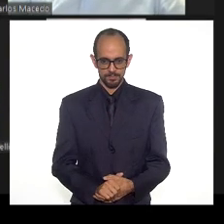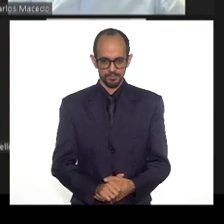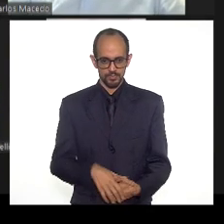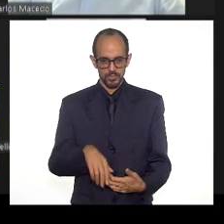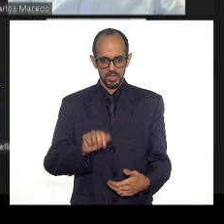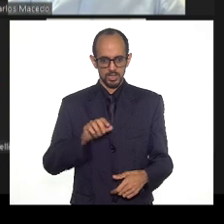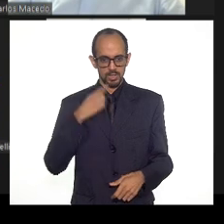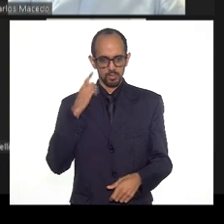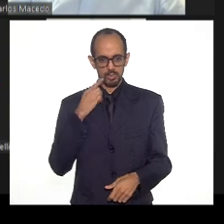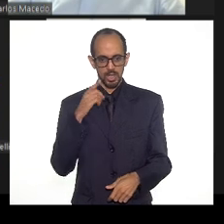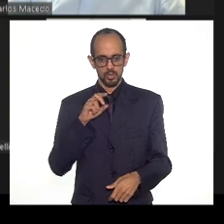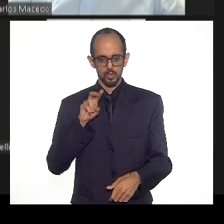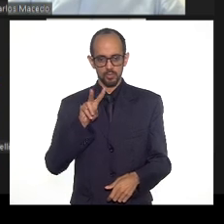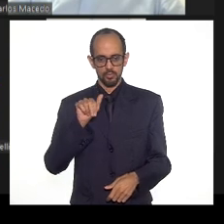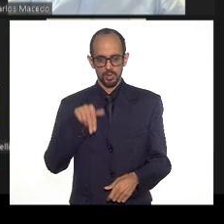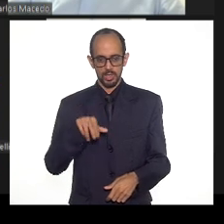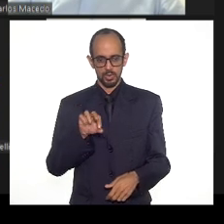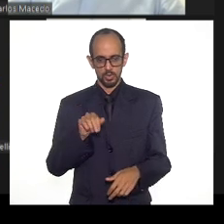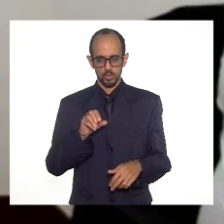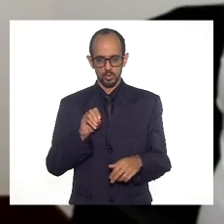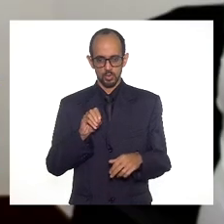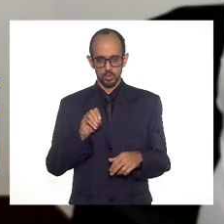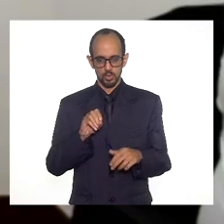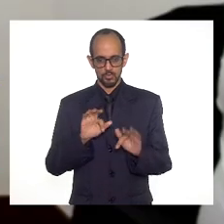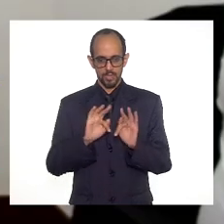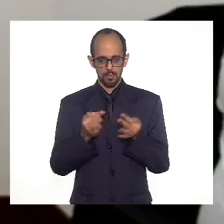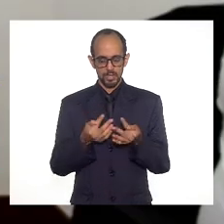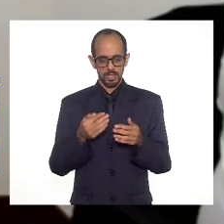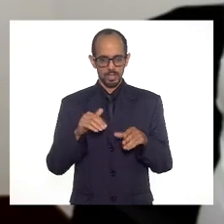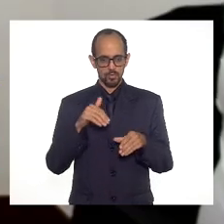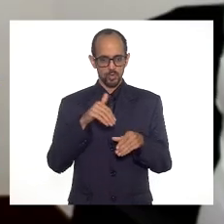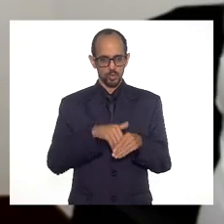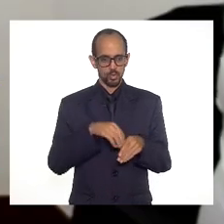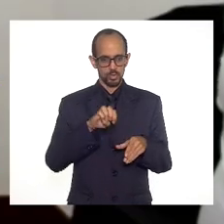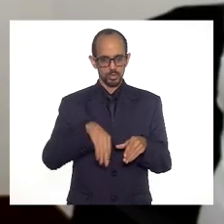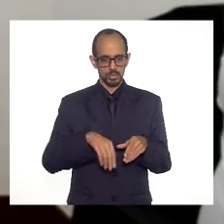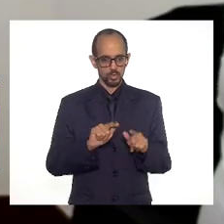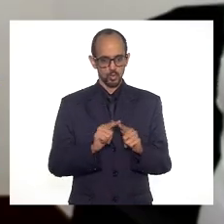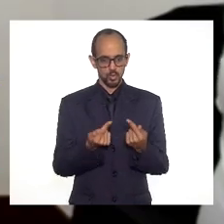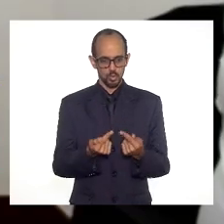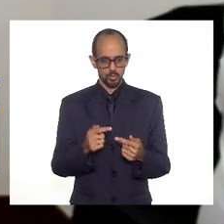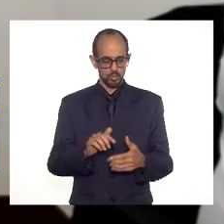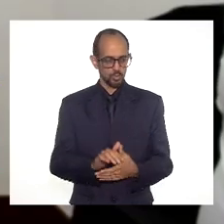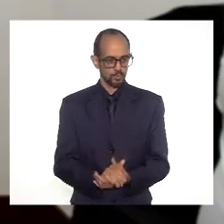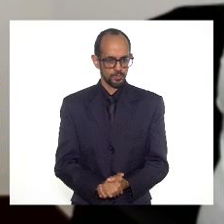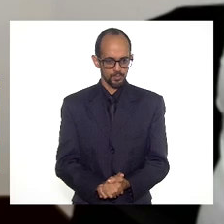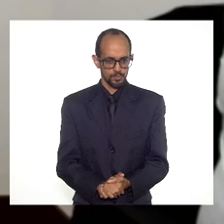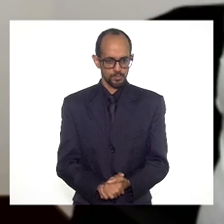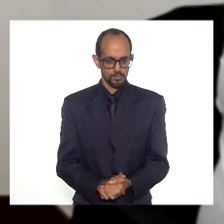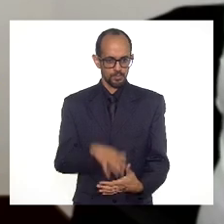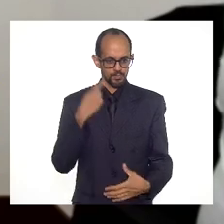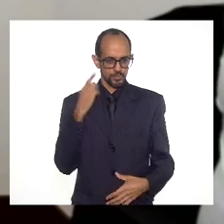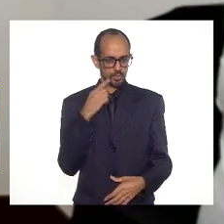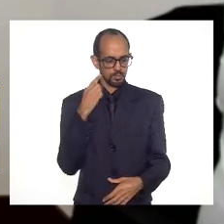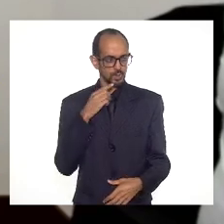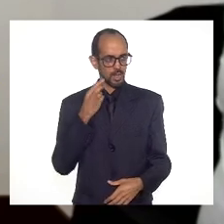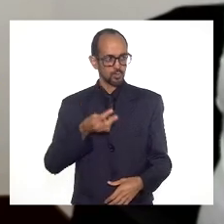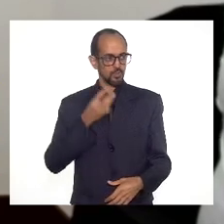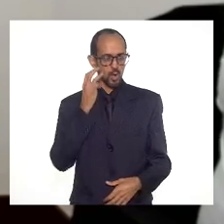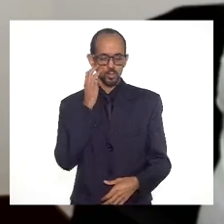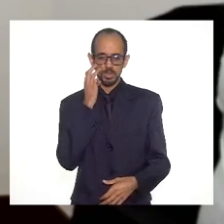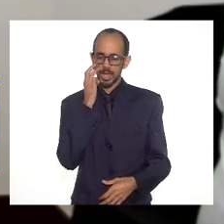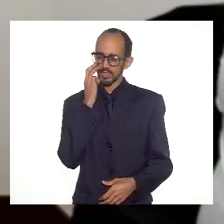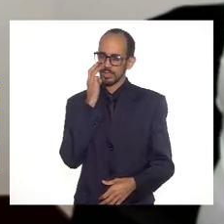Deputado Vandro Família. Deputado Vandro Família votou sim. Deputado Valdec